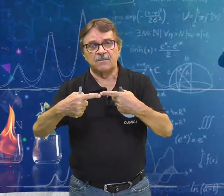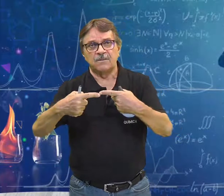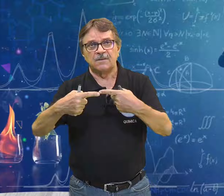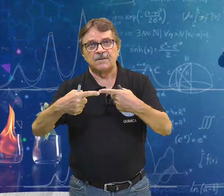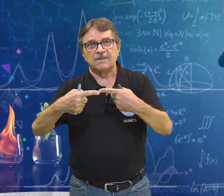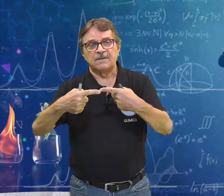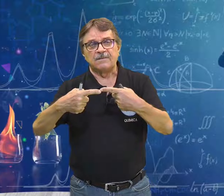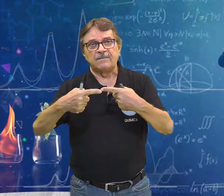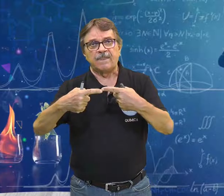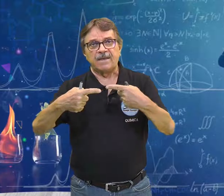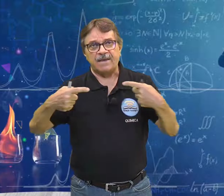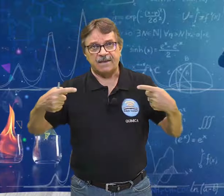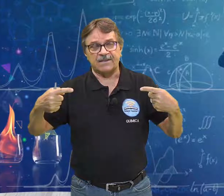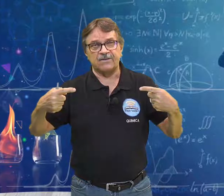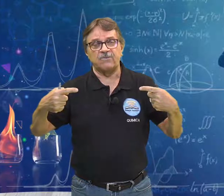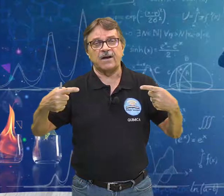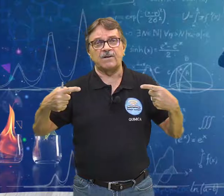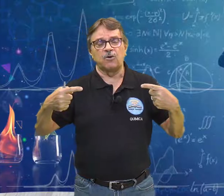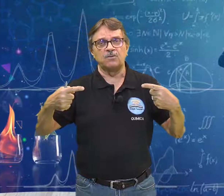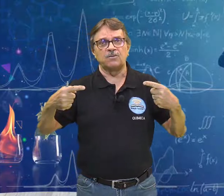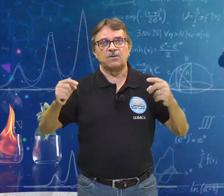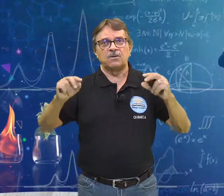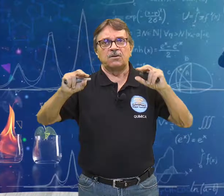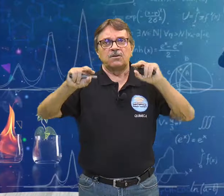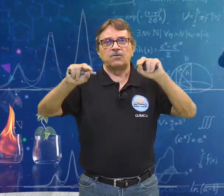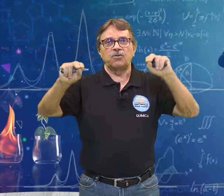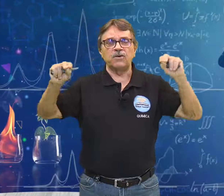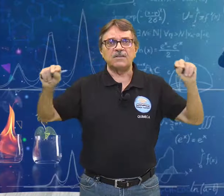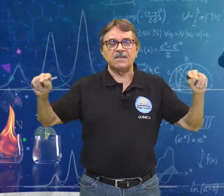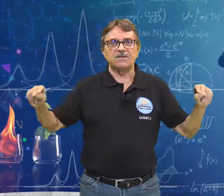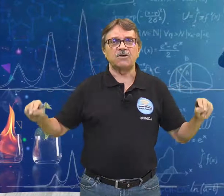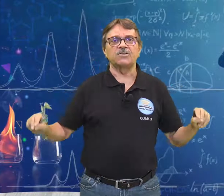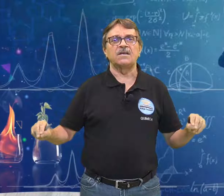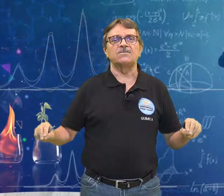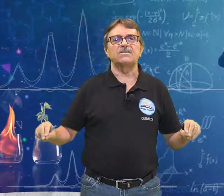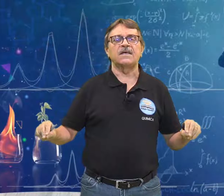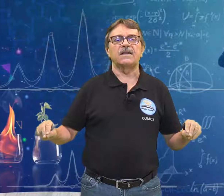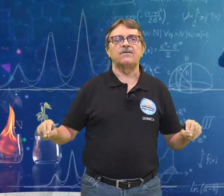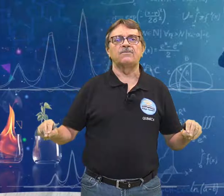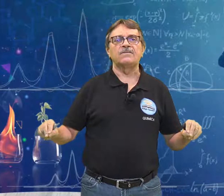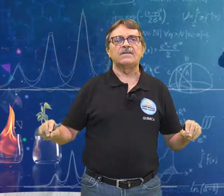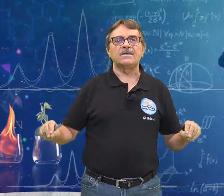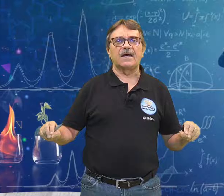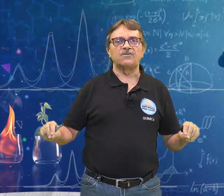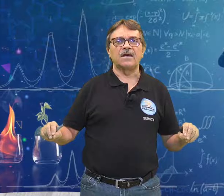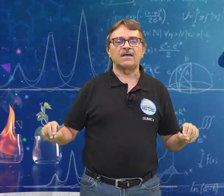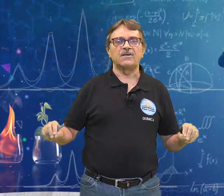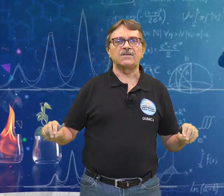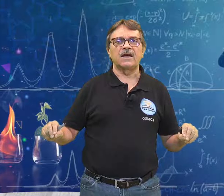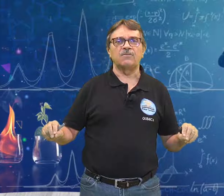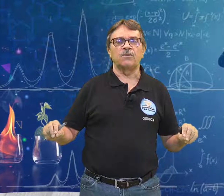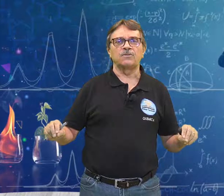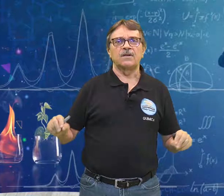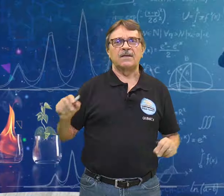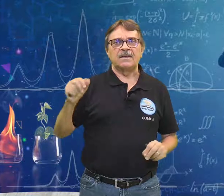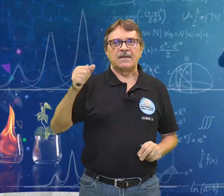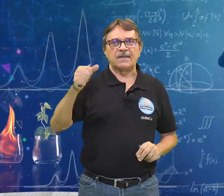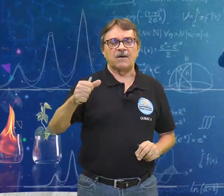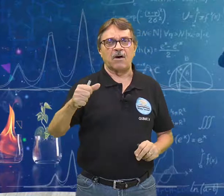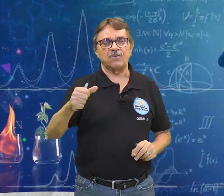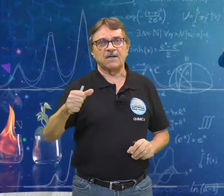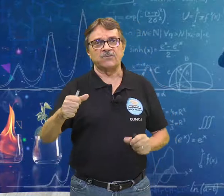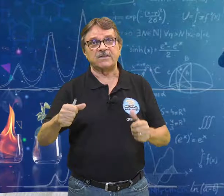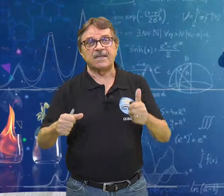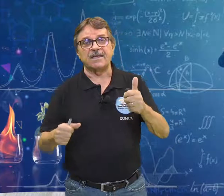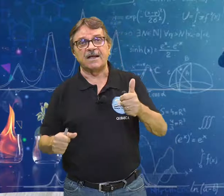ligação entre o carbono, 2 hidrogênios serão tirados daquele de carbono.